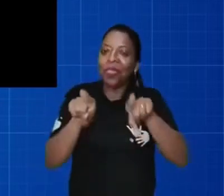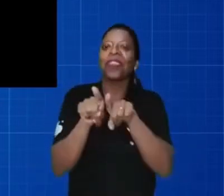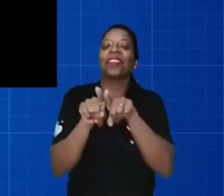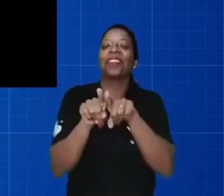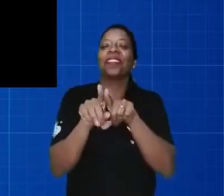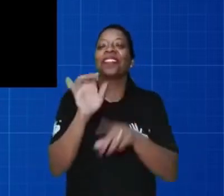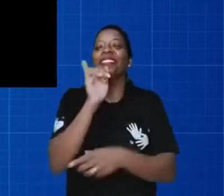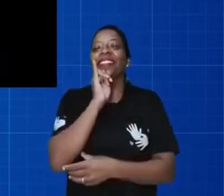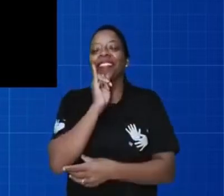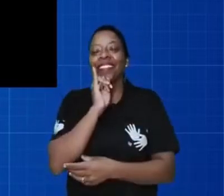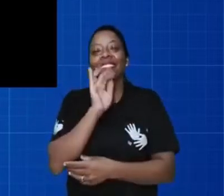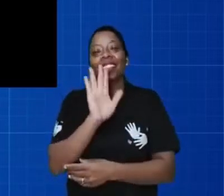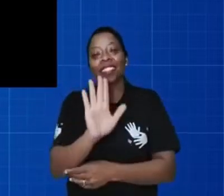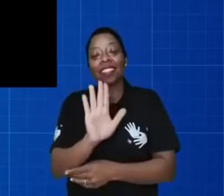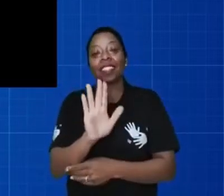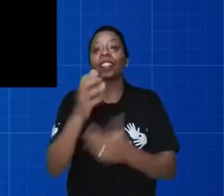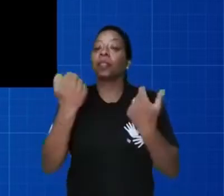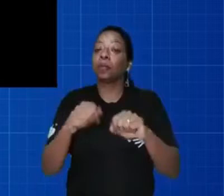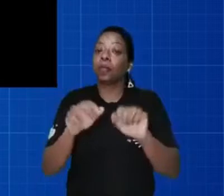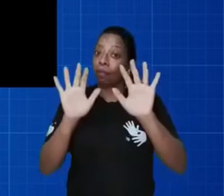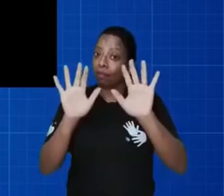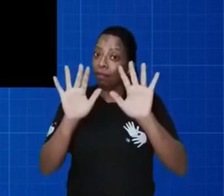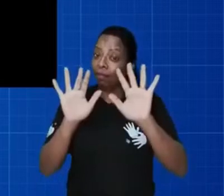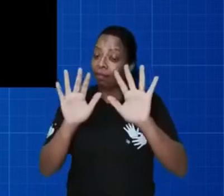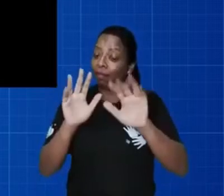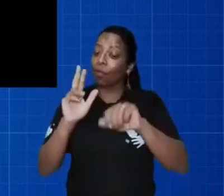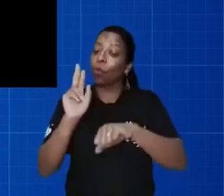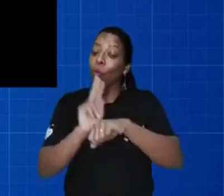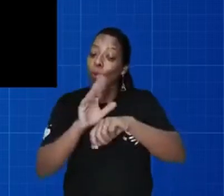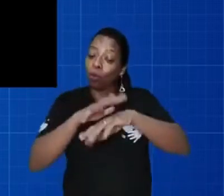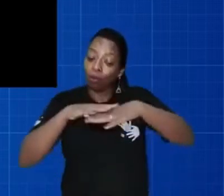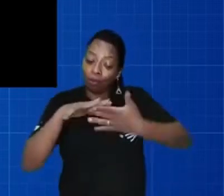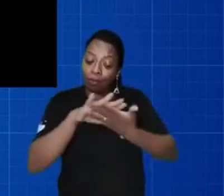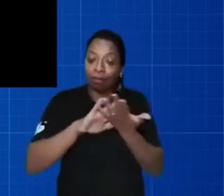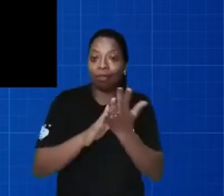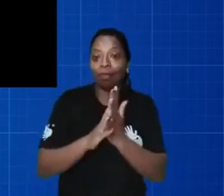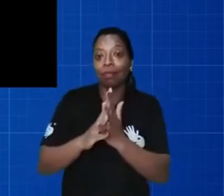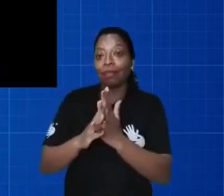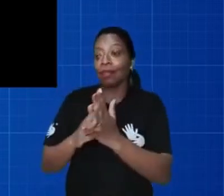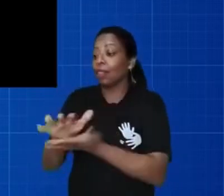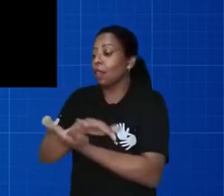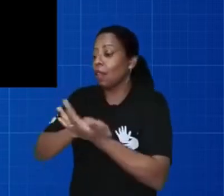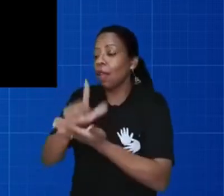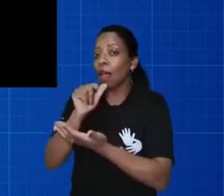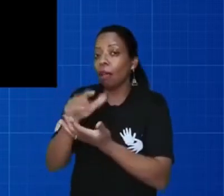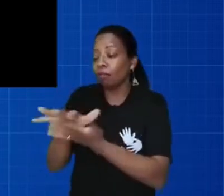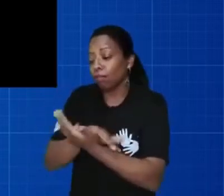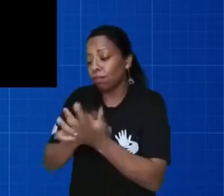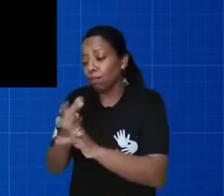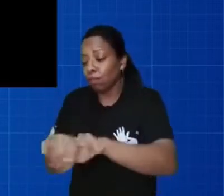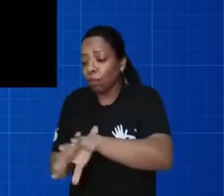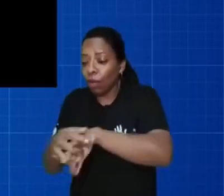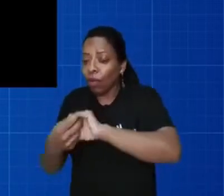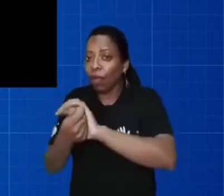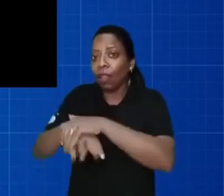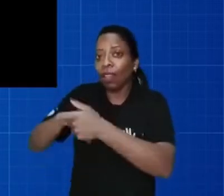que constantemente nós vamos falar aqui da higienização das mãos, né, e aí é o uso mesmo de água e sabão, não tem problema, não precisa